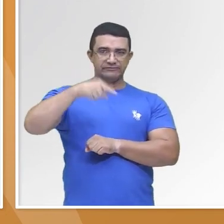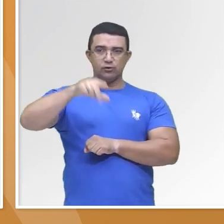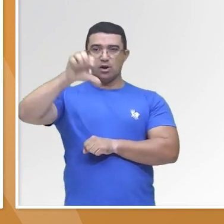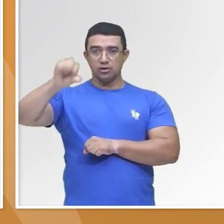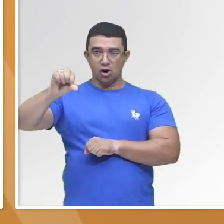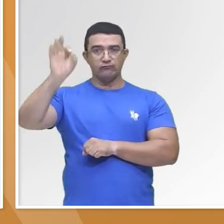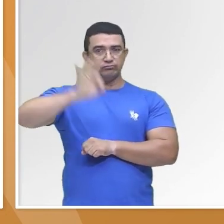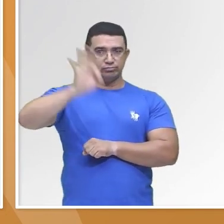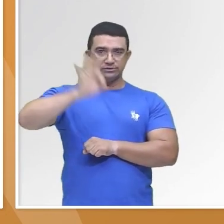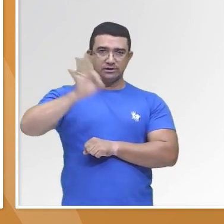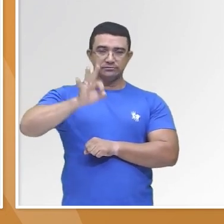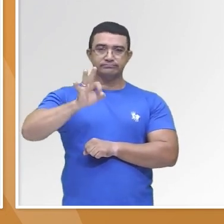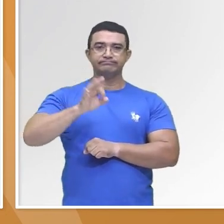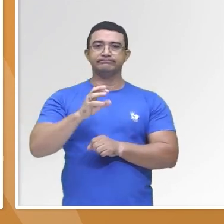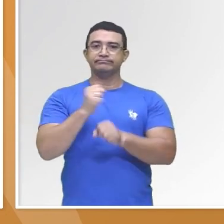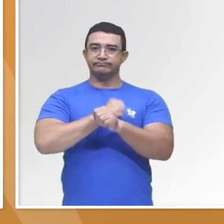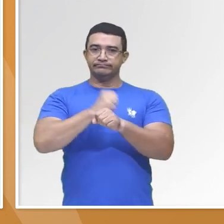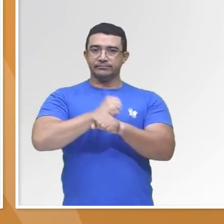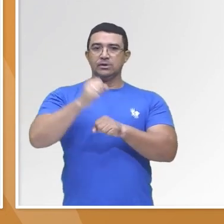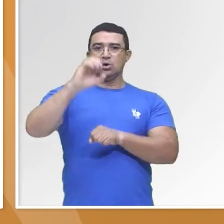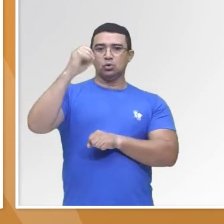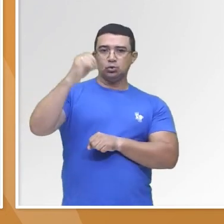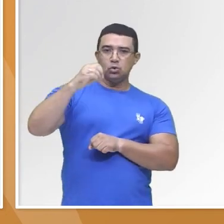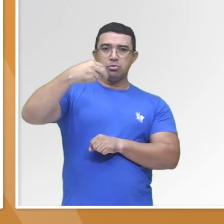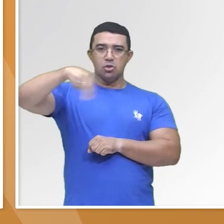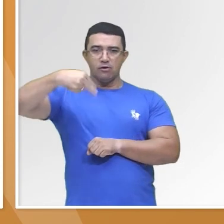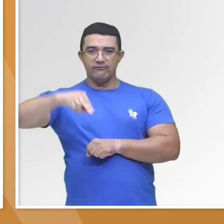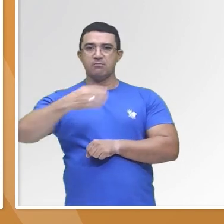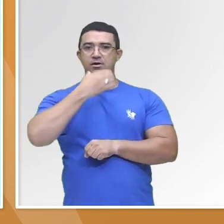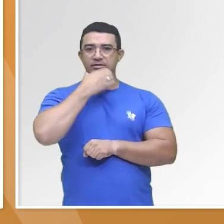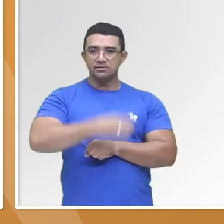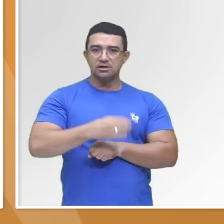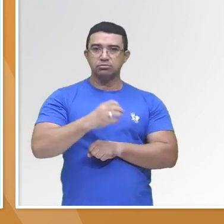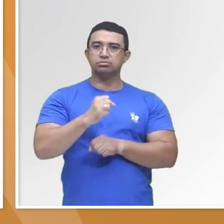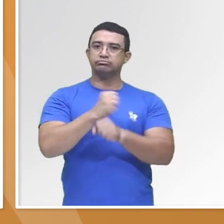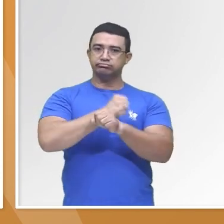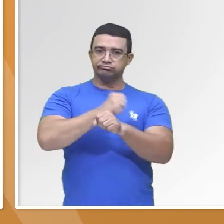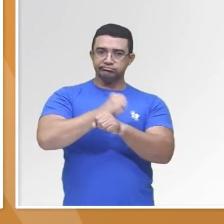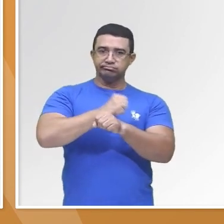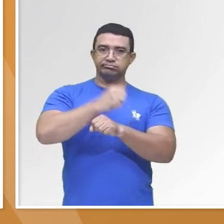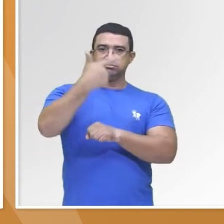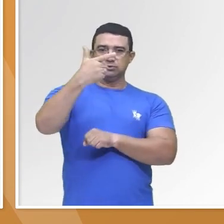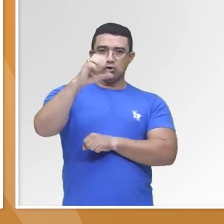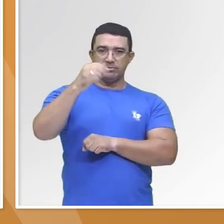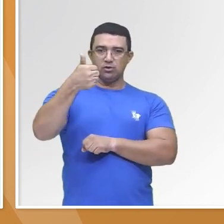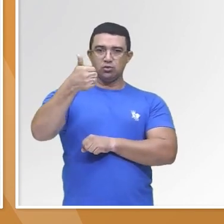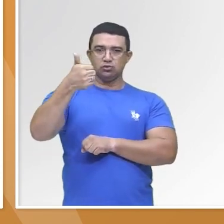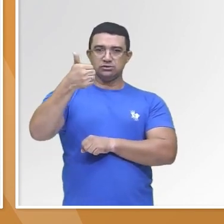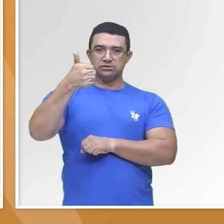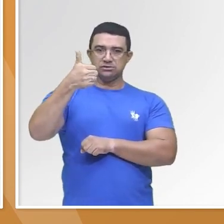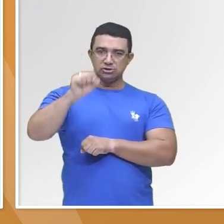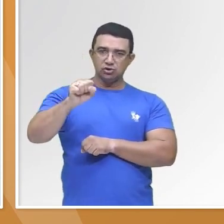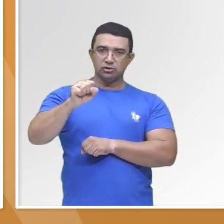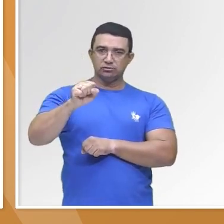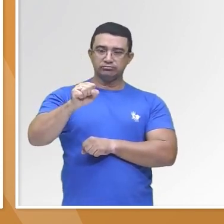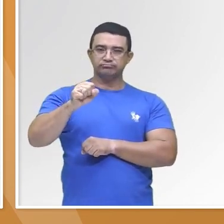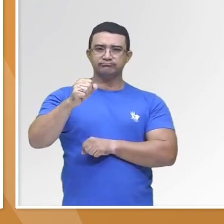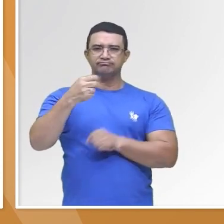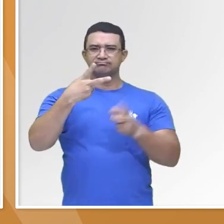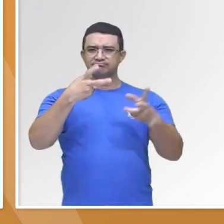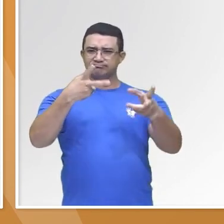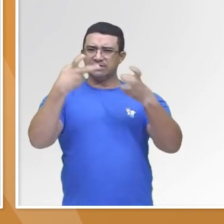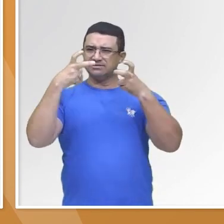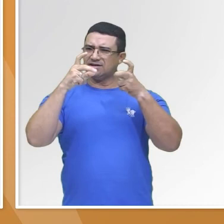13,9%. Já em outubro, novembro e dezembro, na linha roxa, né, a linha do meio, vocês estão vendo